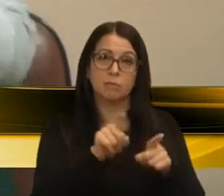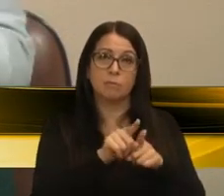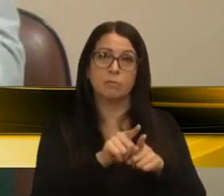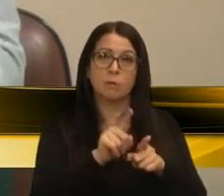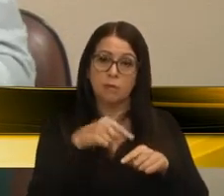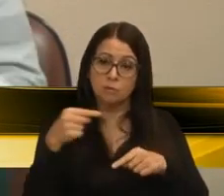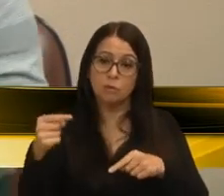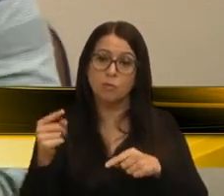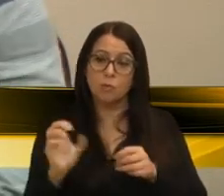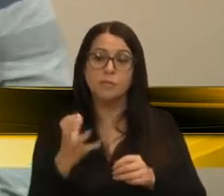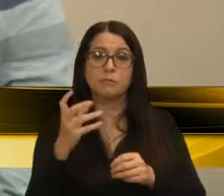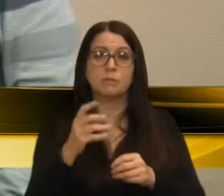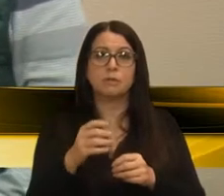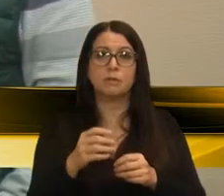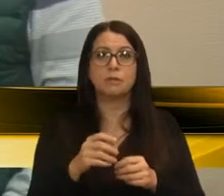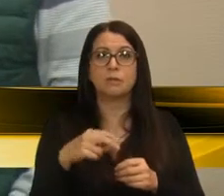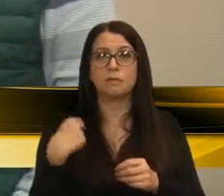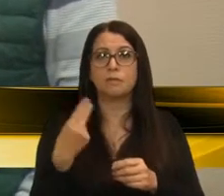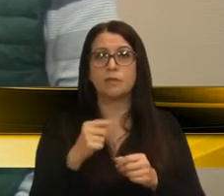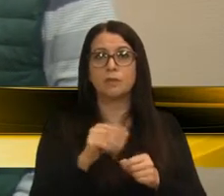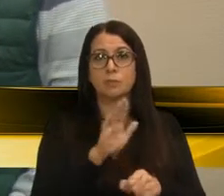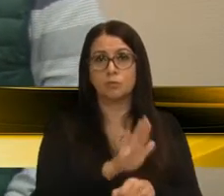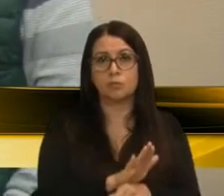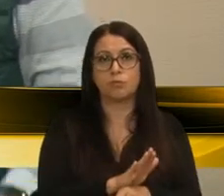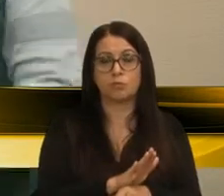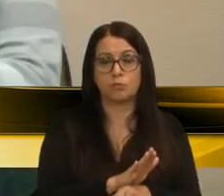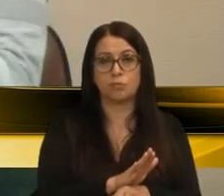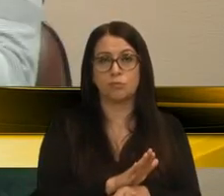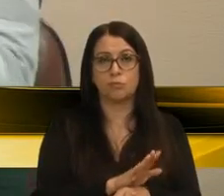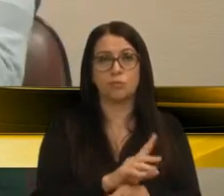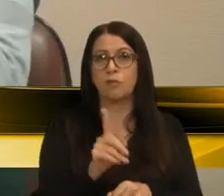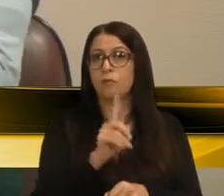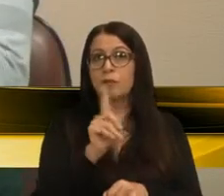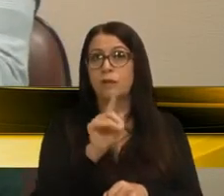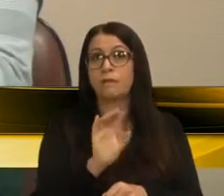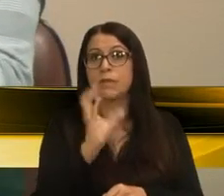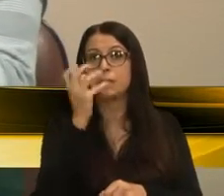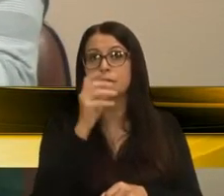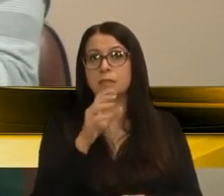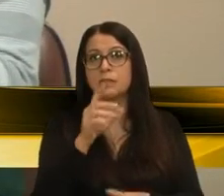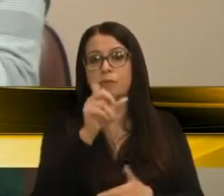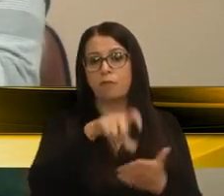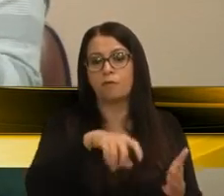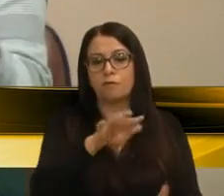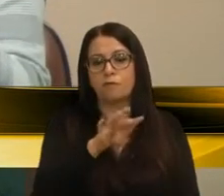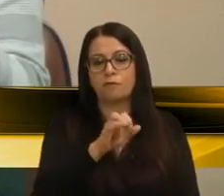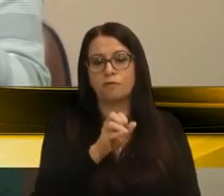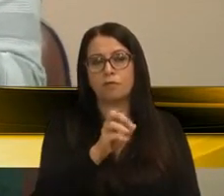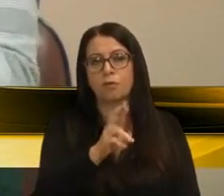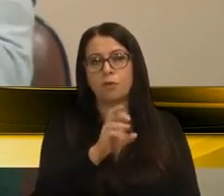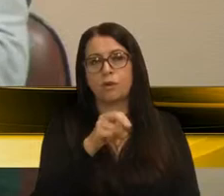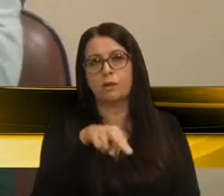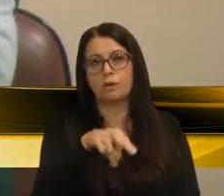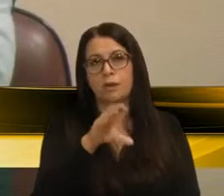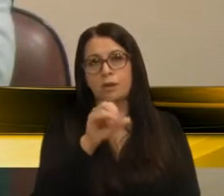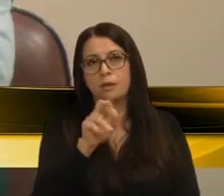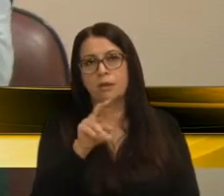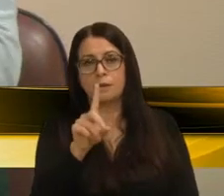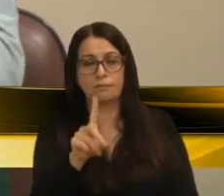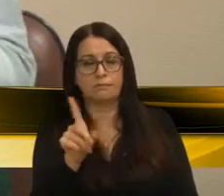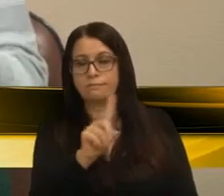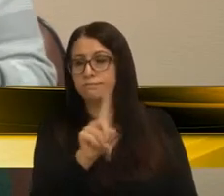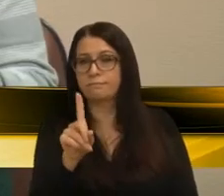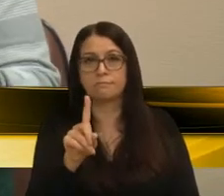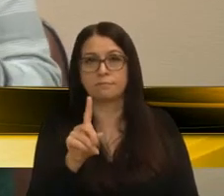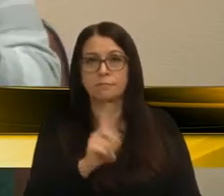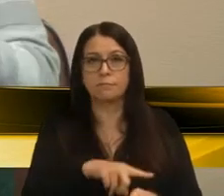transcorrer dela, fizemos a nossa contribuição. Não foi ali que foi decidido o Fiorin Car. Não foi ali. Até porque, naquele